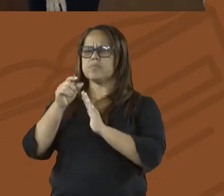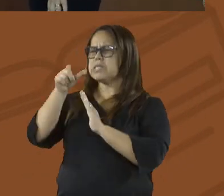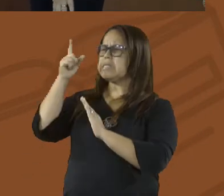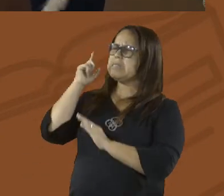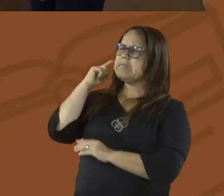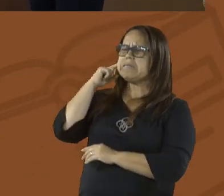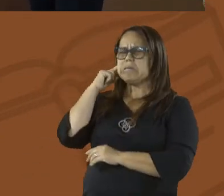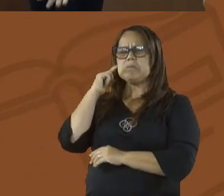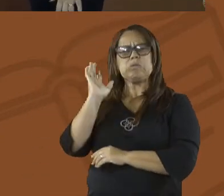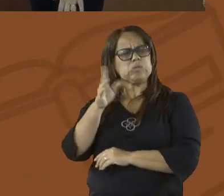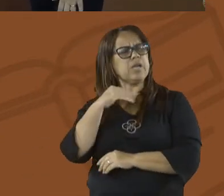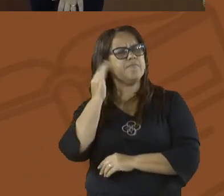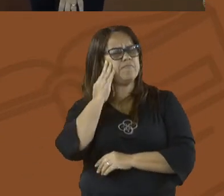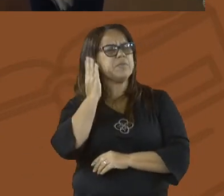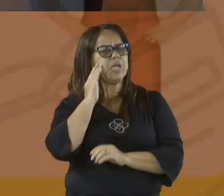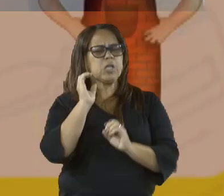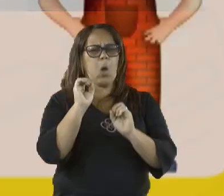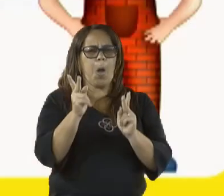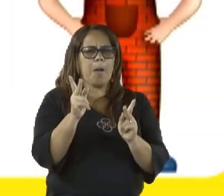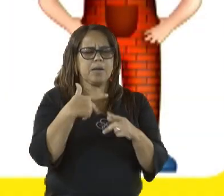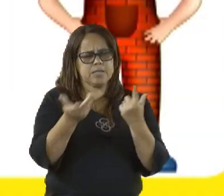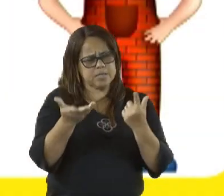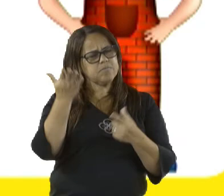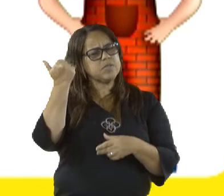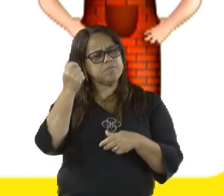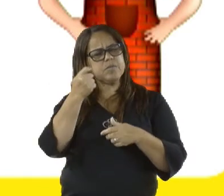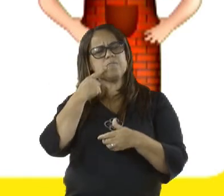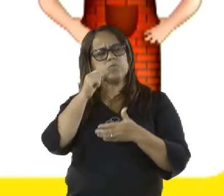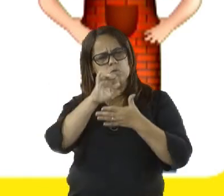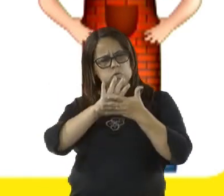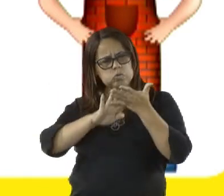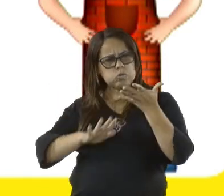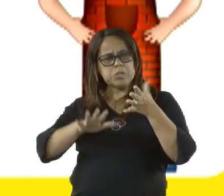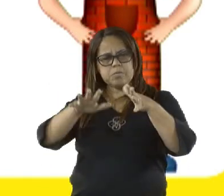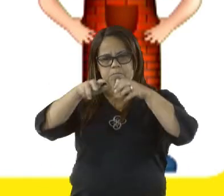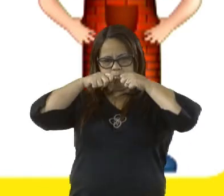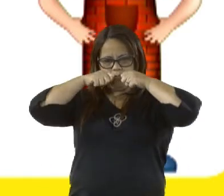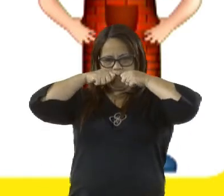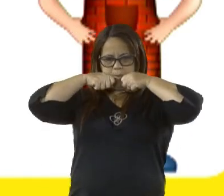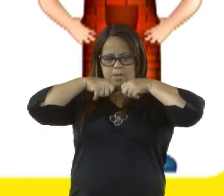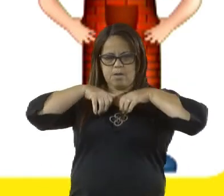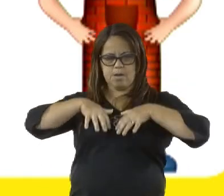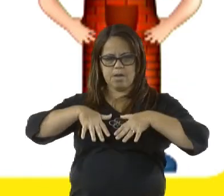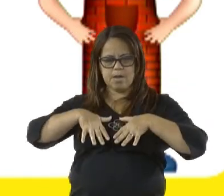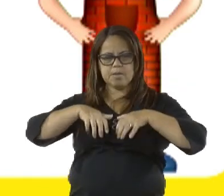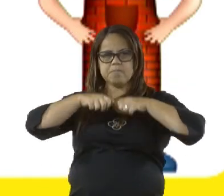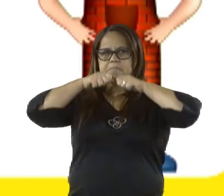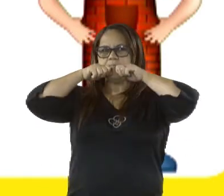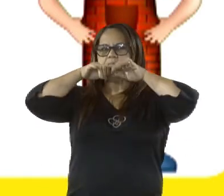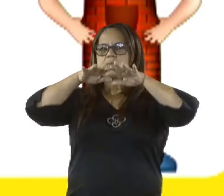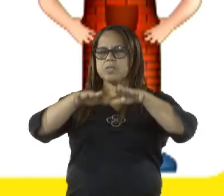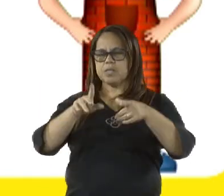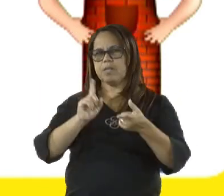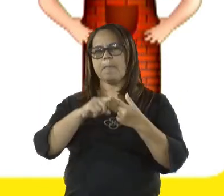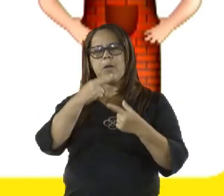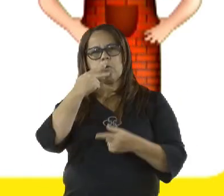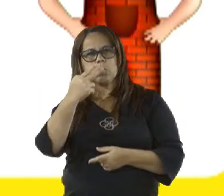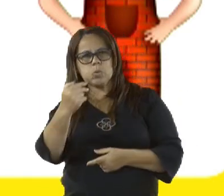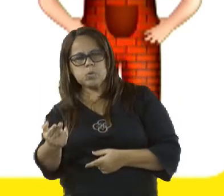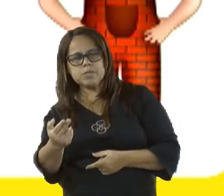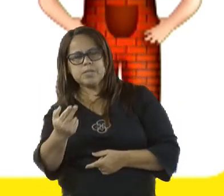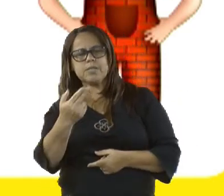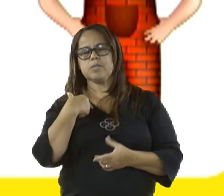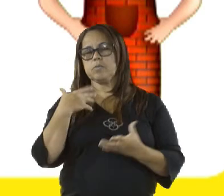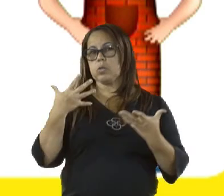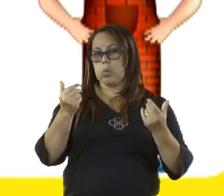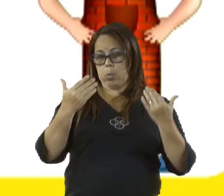aí, já entendi, certo? Eu já entendi. Para que serve o sangue? Ele leva o oxigênio que vem da respiração, assim como os nutrientes, para todas as partes